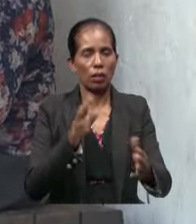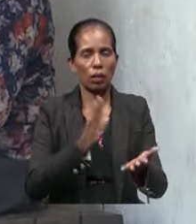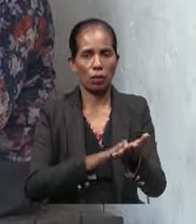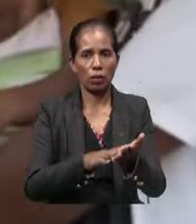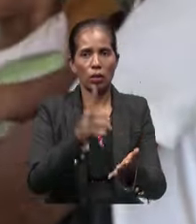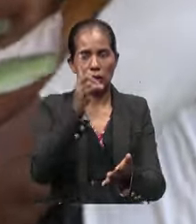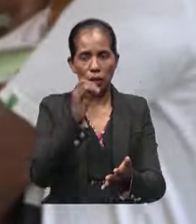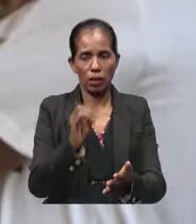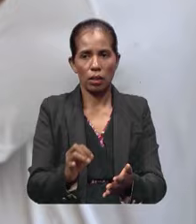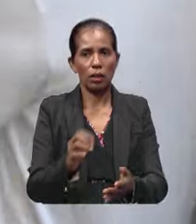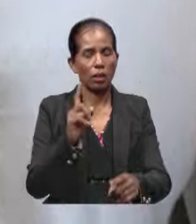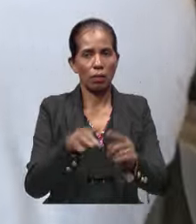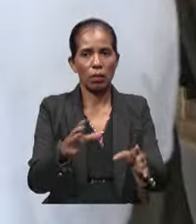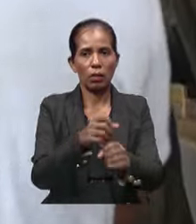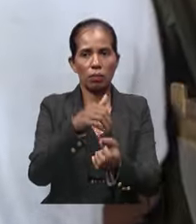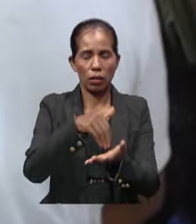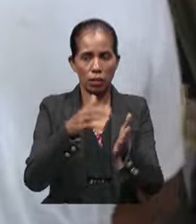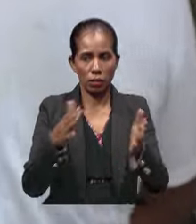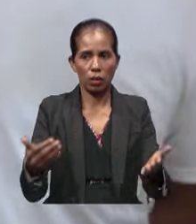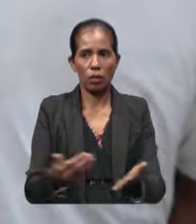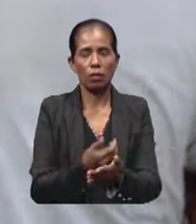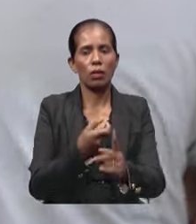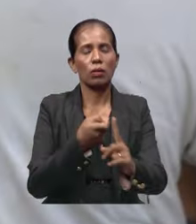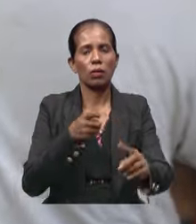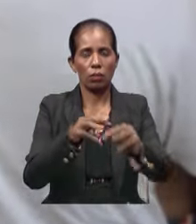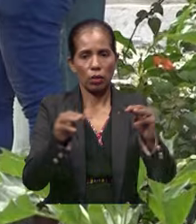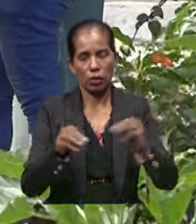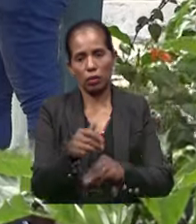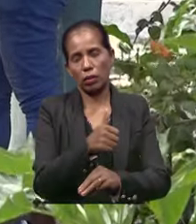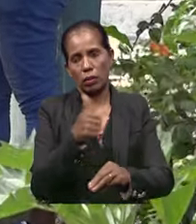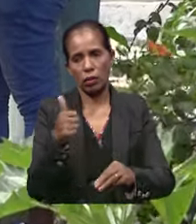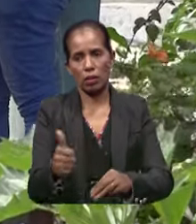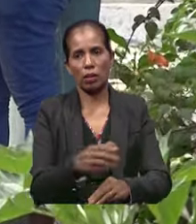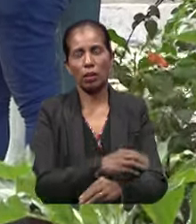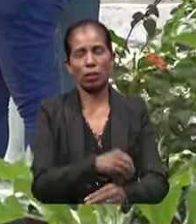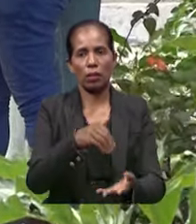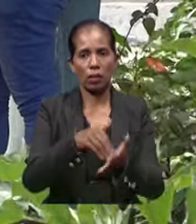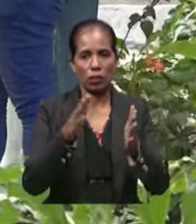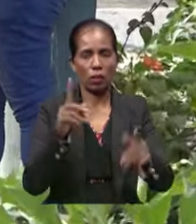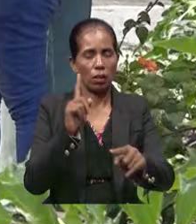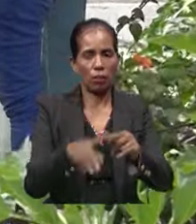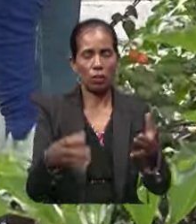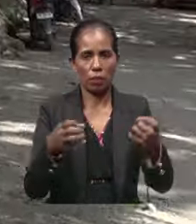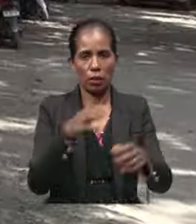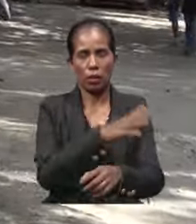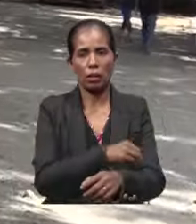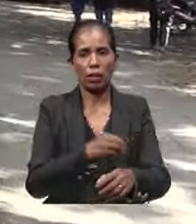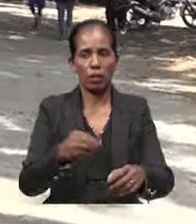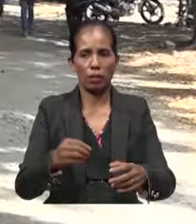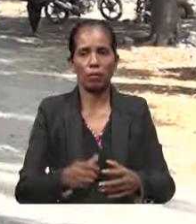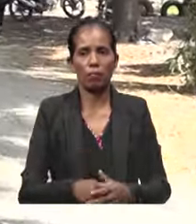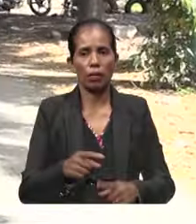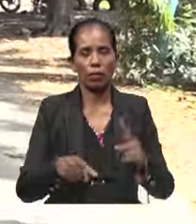e capital Dili, la bele cima estudante fon husi município Sira Seluk, nune evita estudante la bele baracliu e a cada aula.